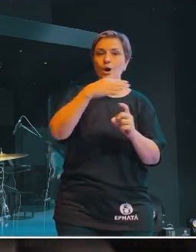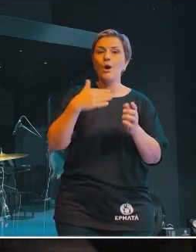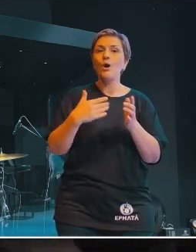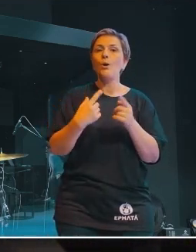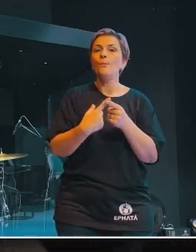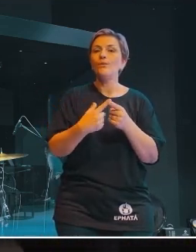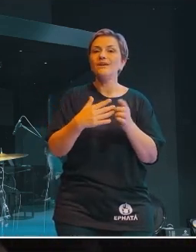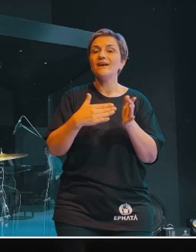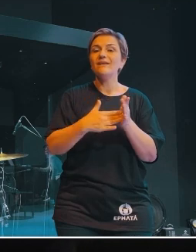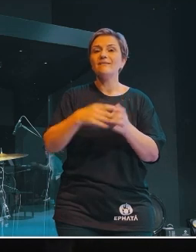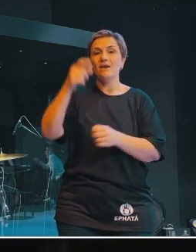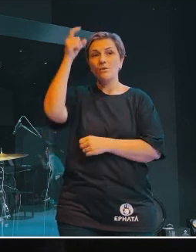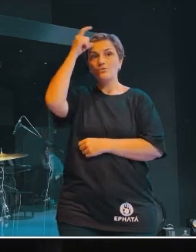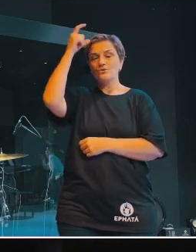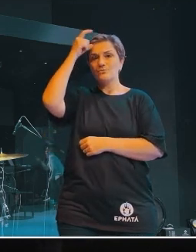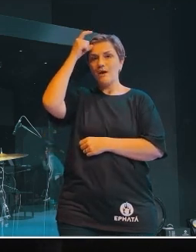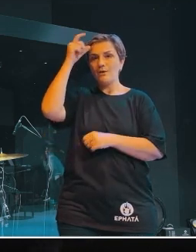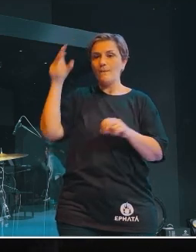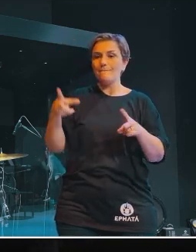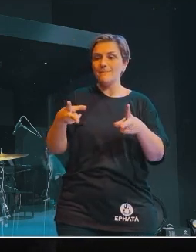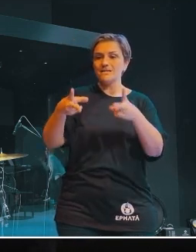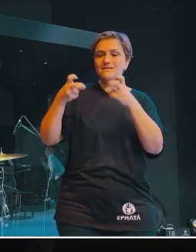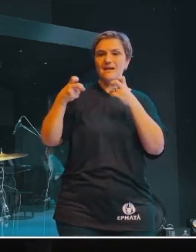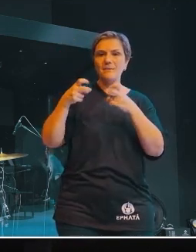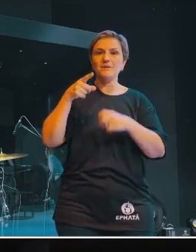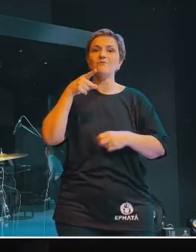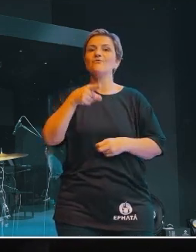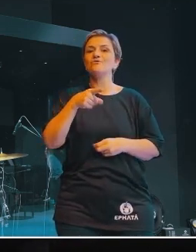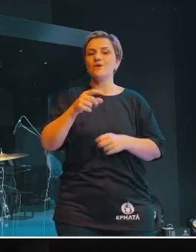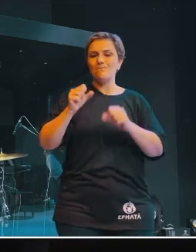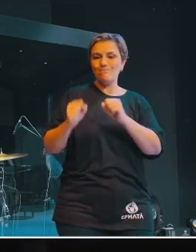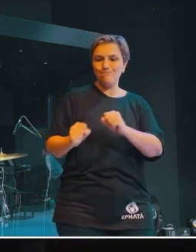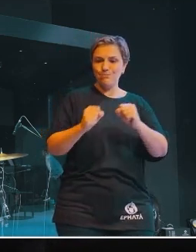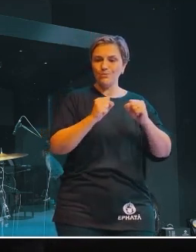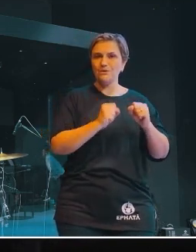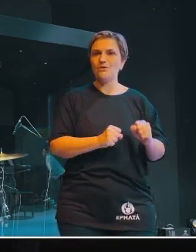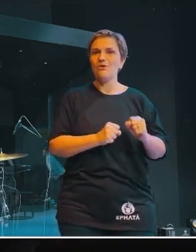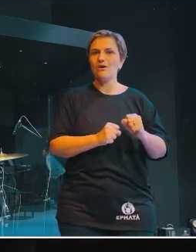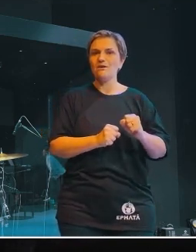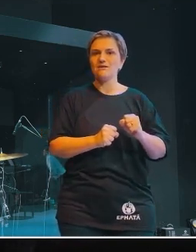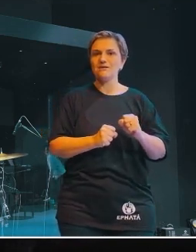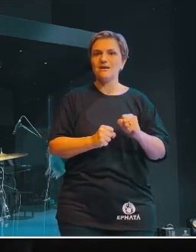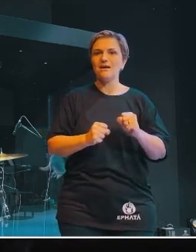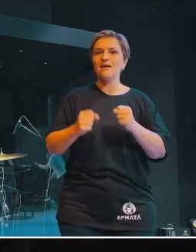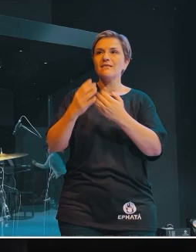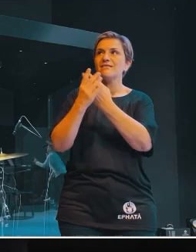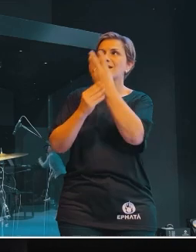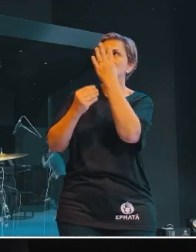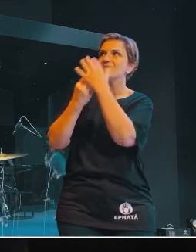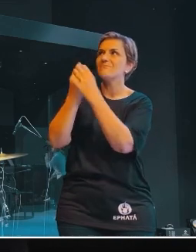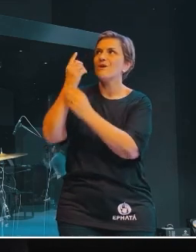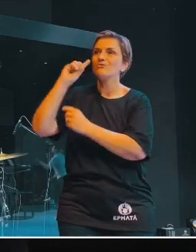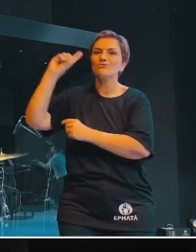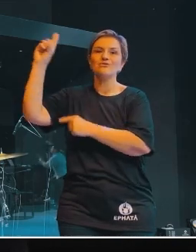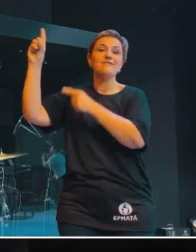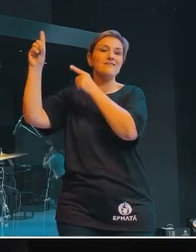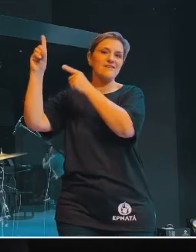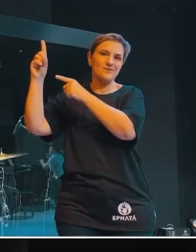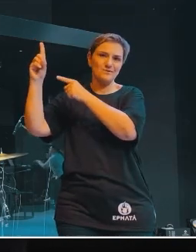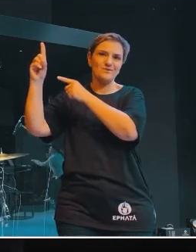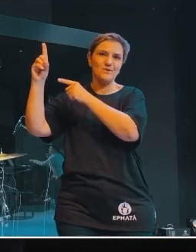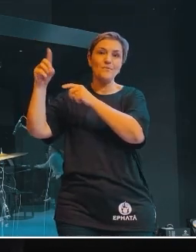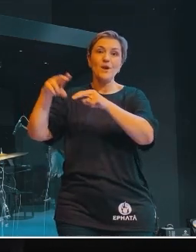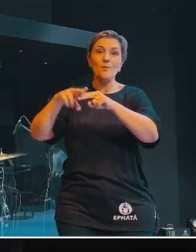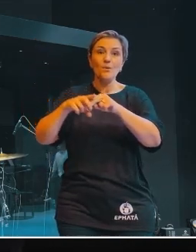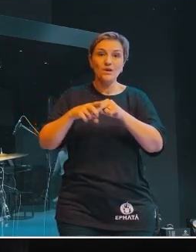diabo reconhece que você é um potencial nas mãos de Deus. É por isso que os inimigos se